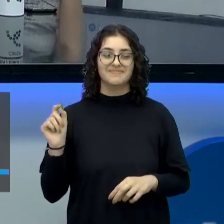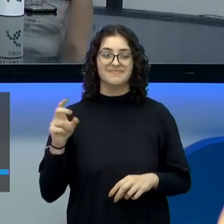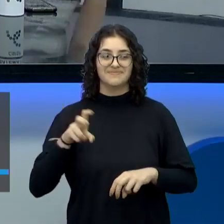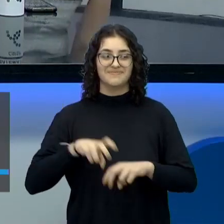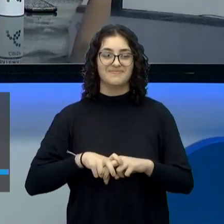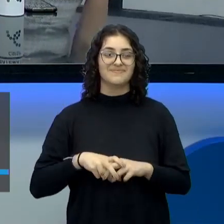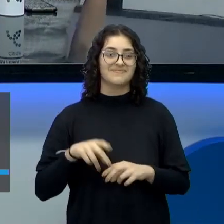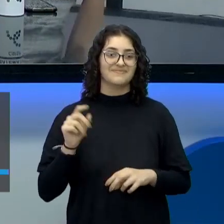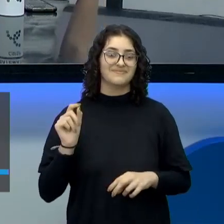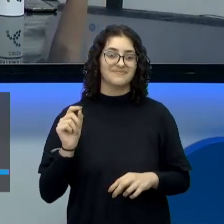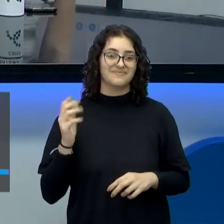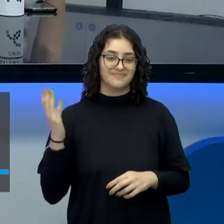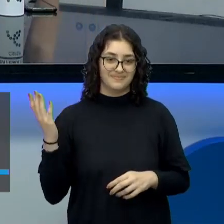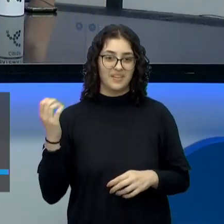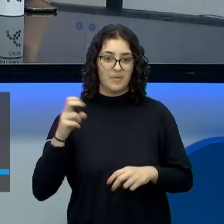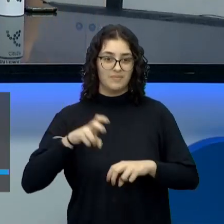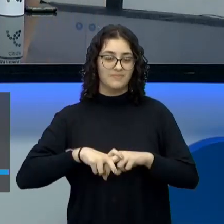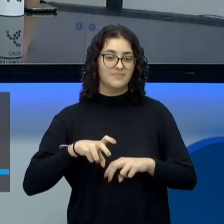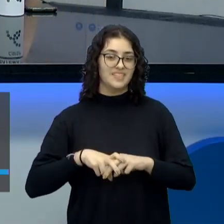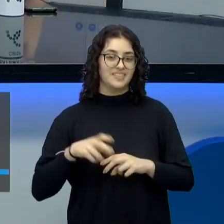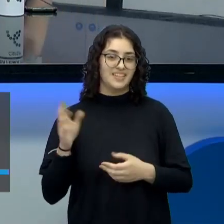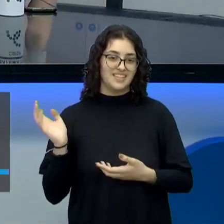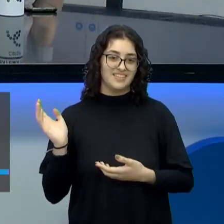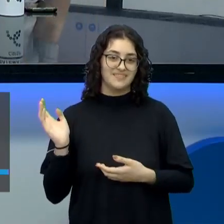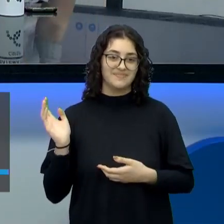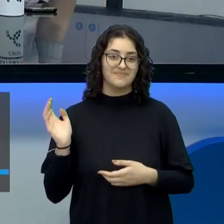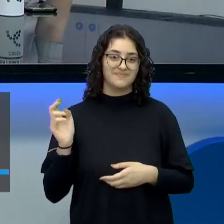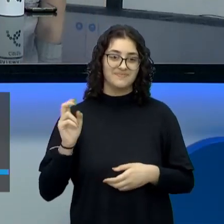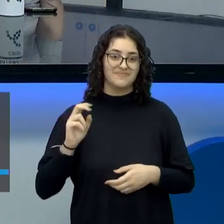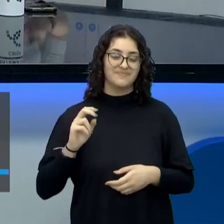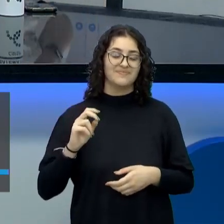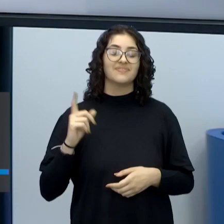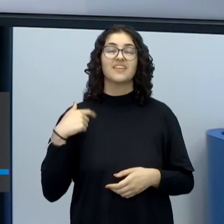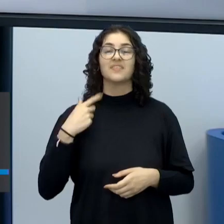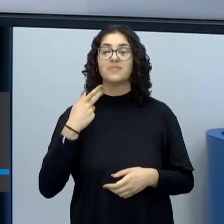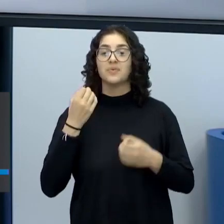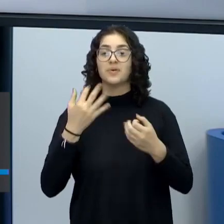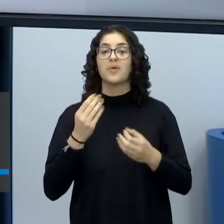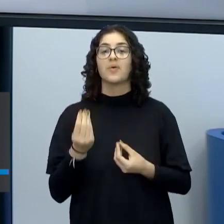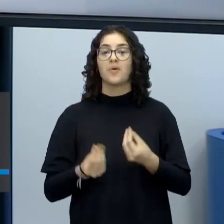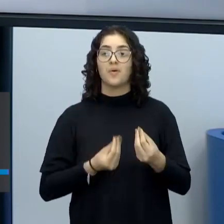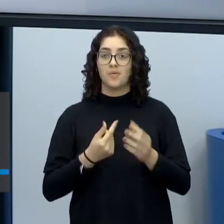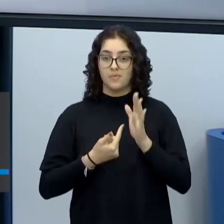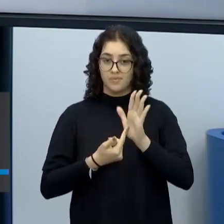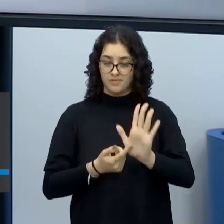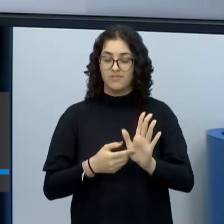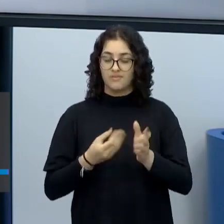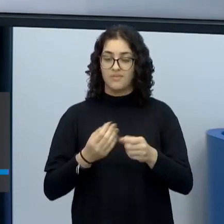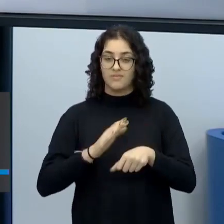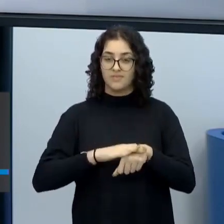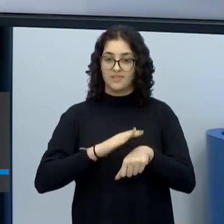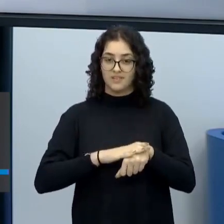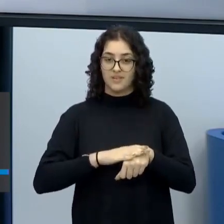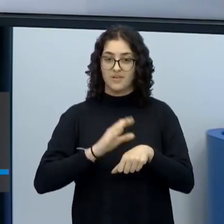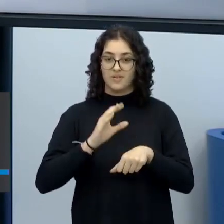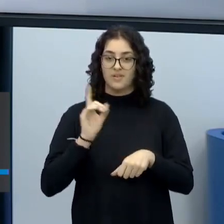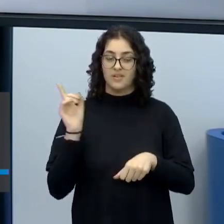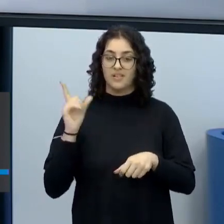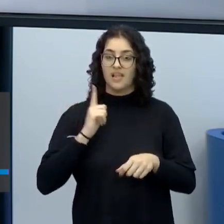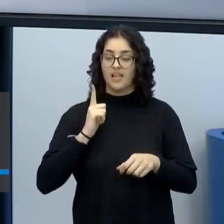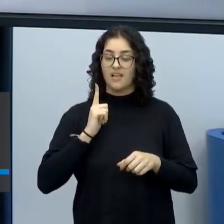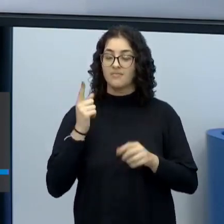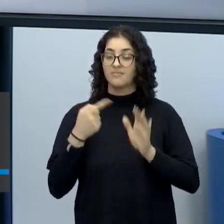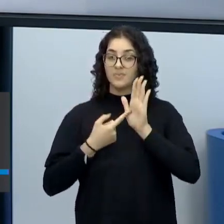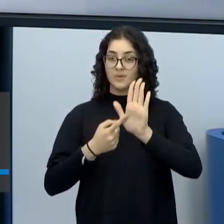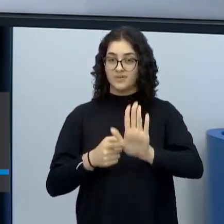ali, ó, pode sentar, pus ele sentadinho. Muito bem. E aí eu vou mostrando aqui pra vocês, e aí quando eu terminar de mostrar o que é pra fazer, vão espelhar a tela do